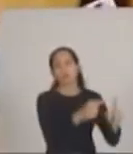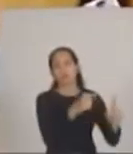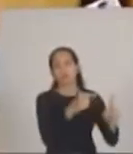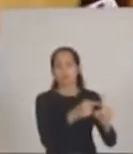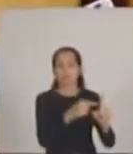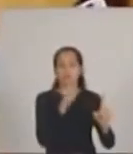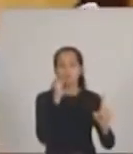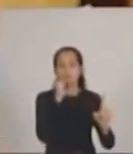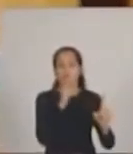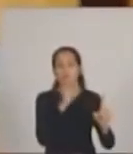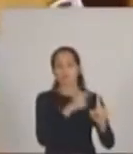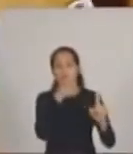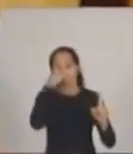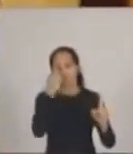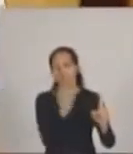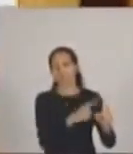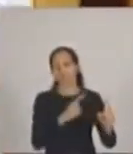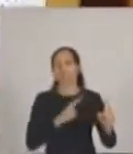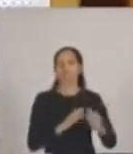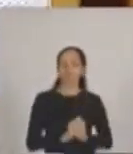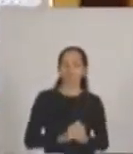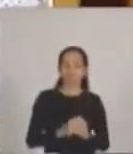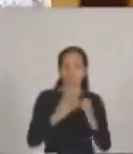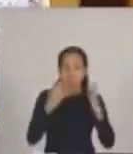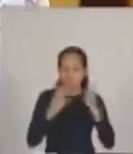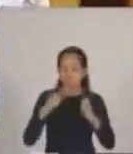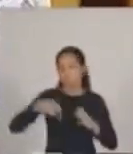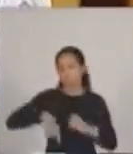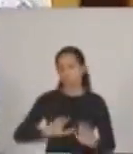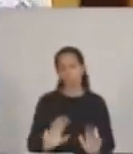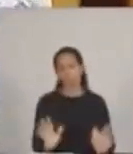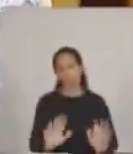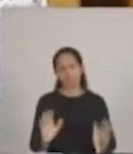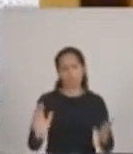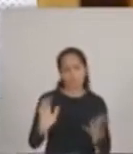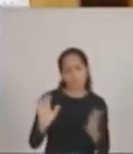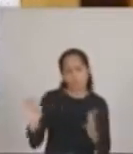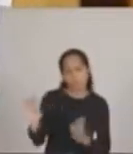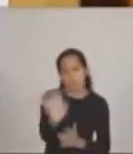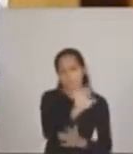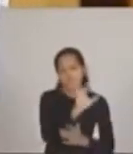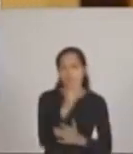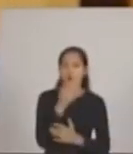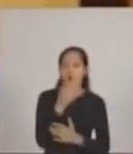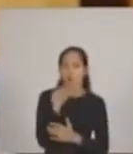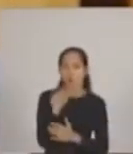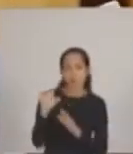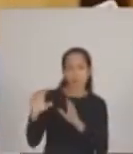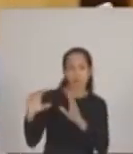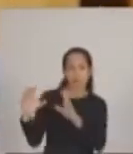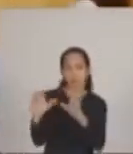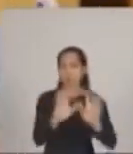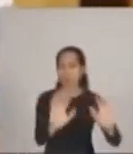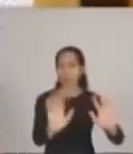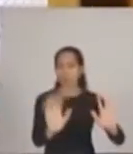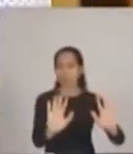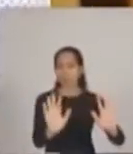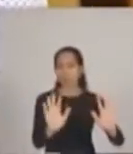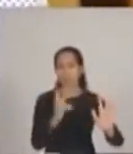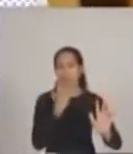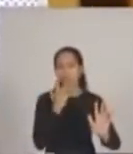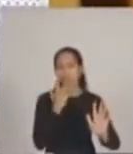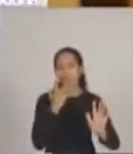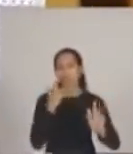vou brigar aqui, eu até estava conversando com meus colegas, mas para não constranger nenhum colega, eu não vou trabalhar a derrubada do